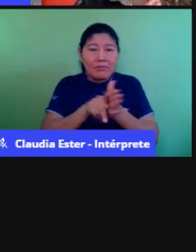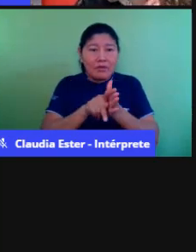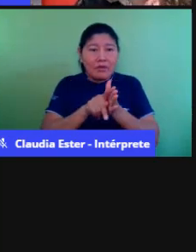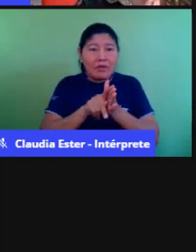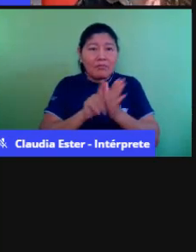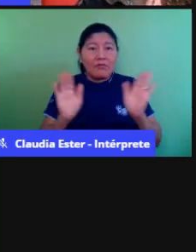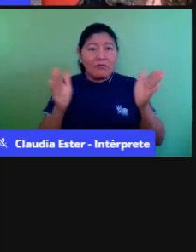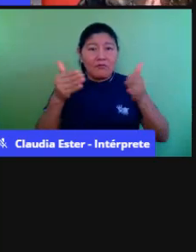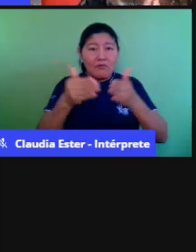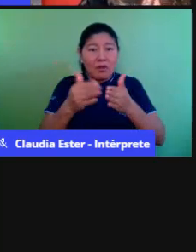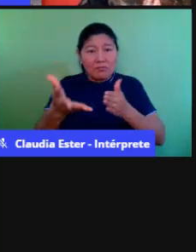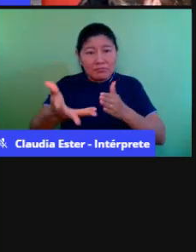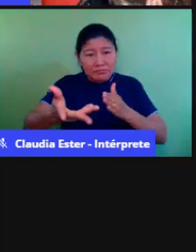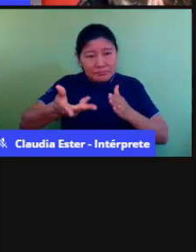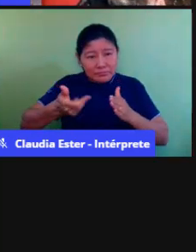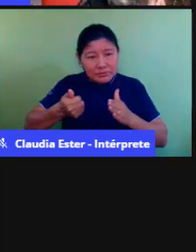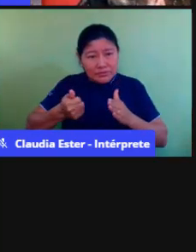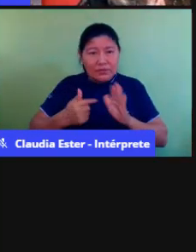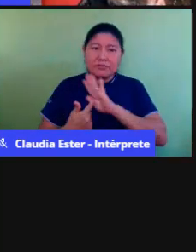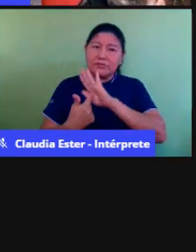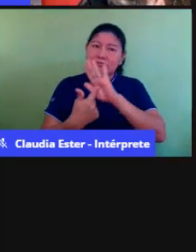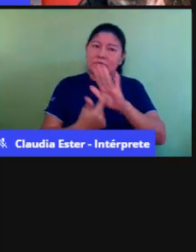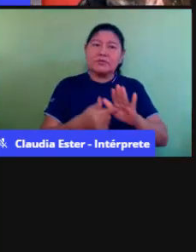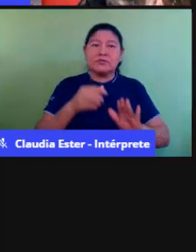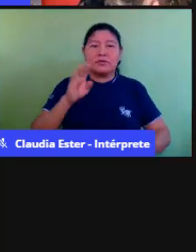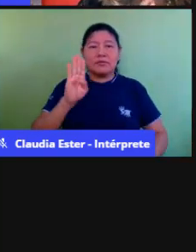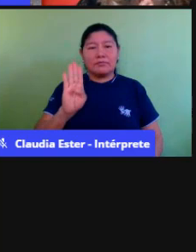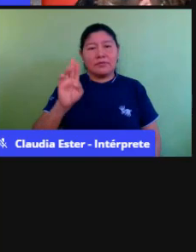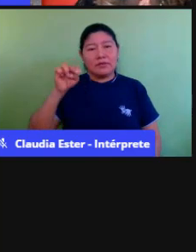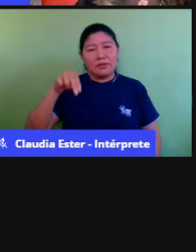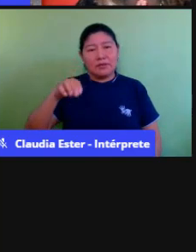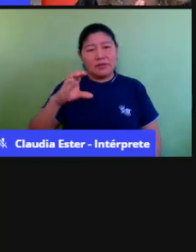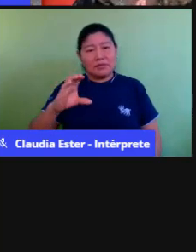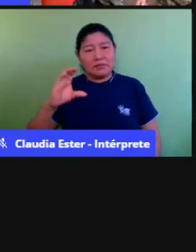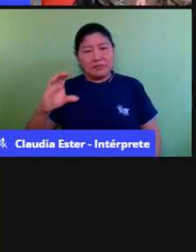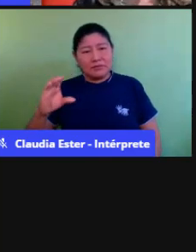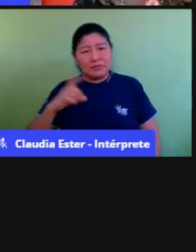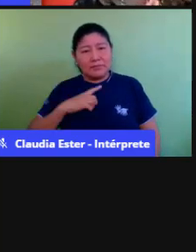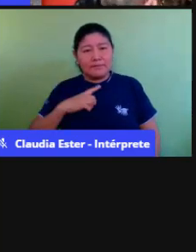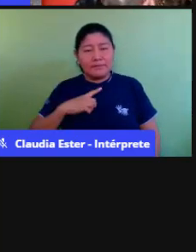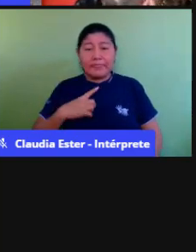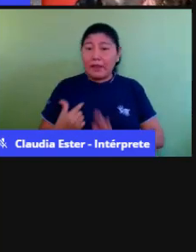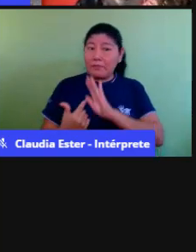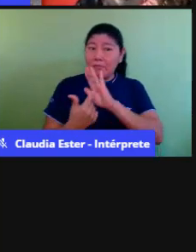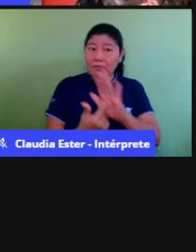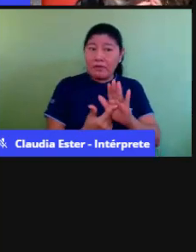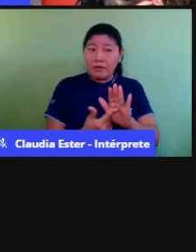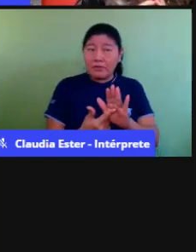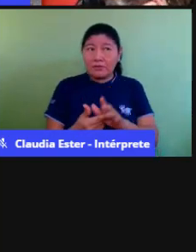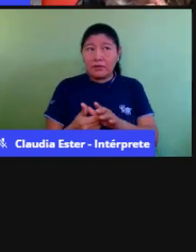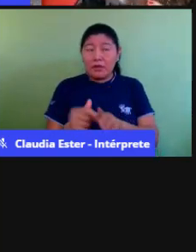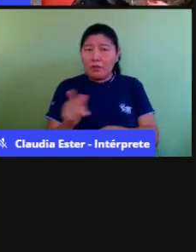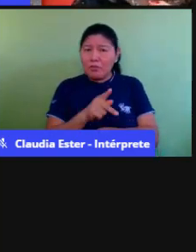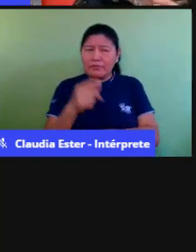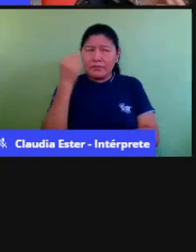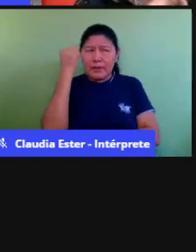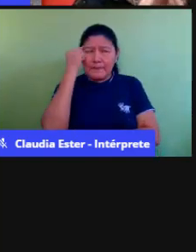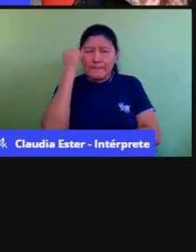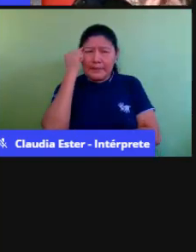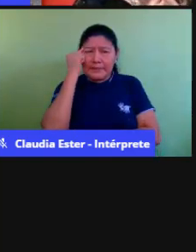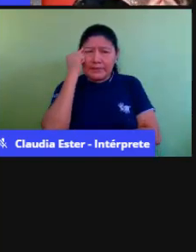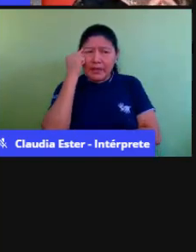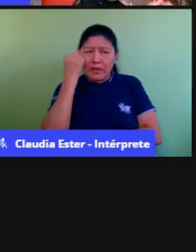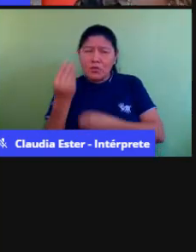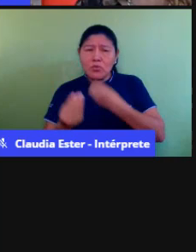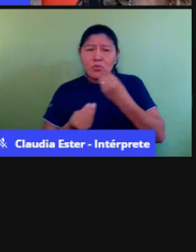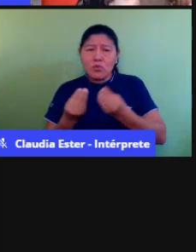proposto pela BNCC, que auxilia o professor a pensar sobre as experiências das crianças. Em uma atividade,